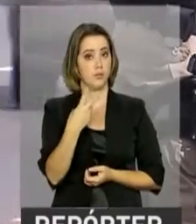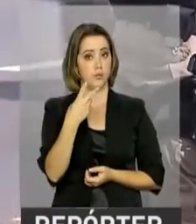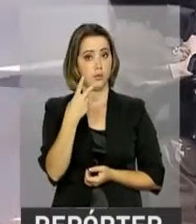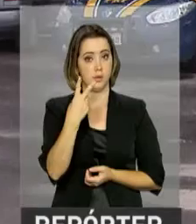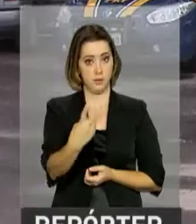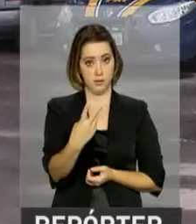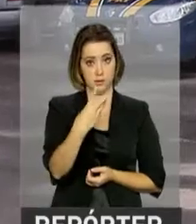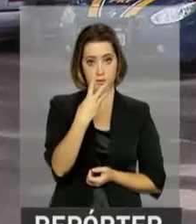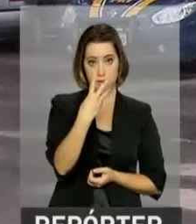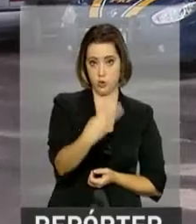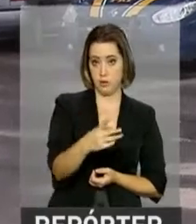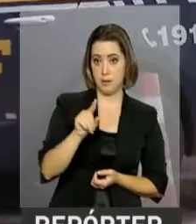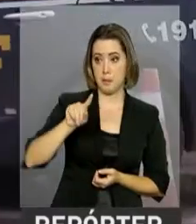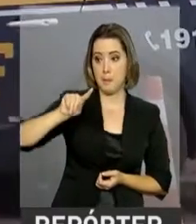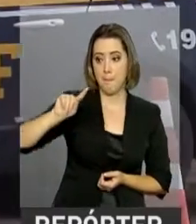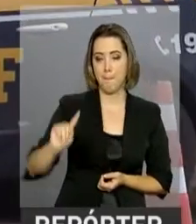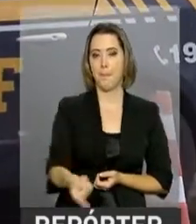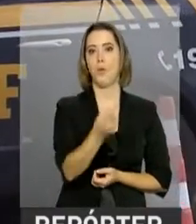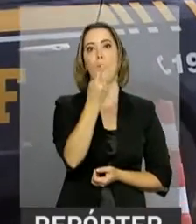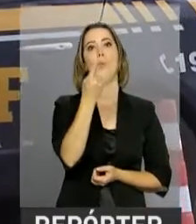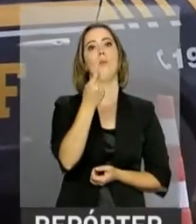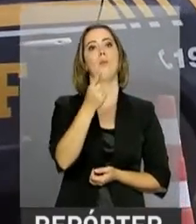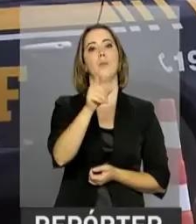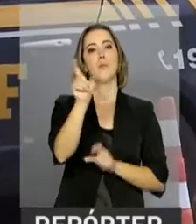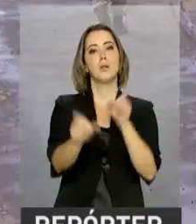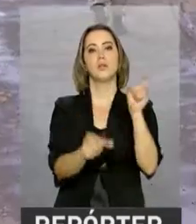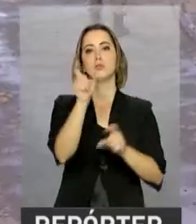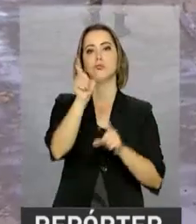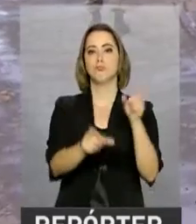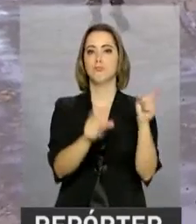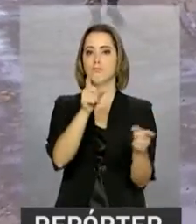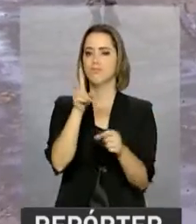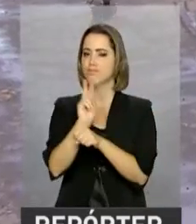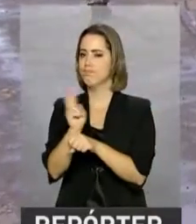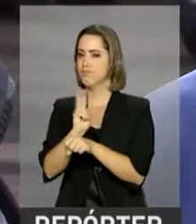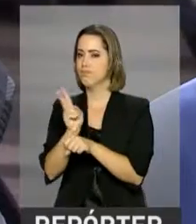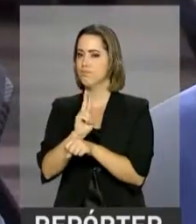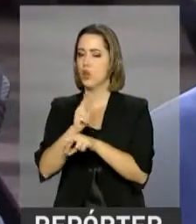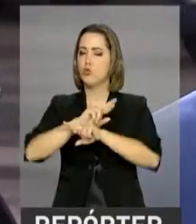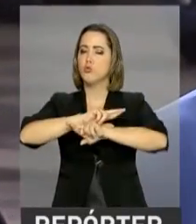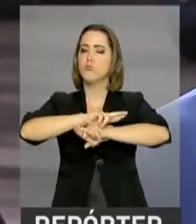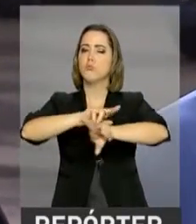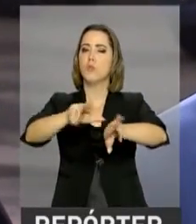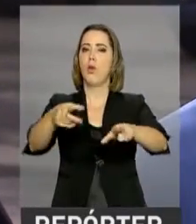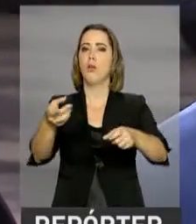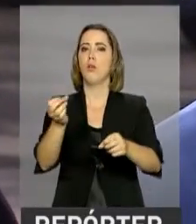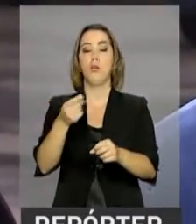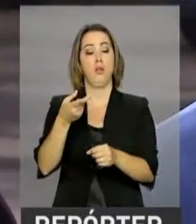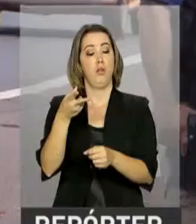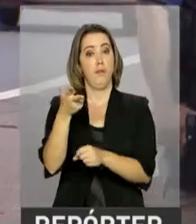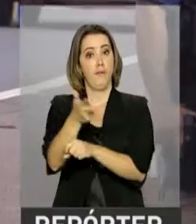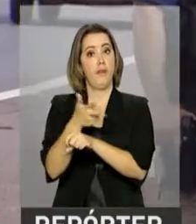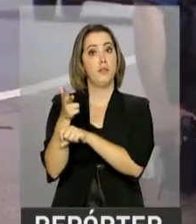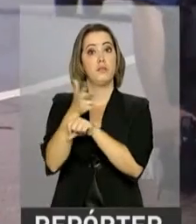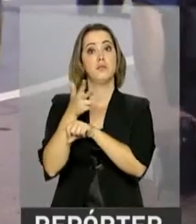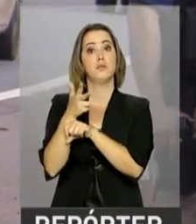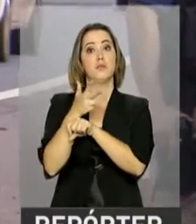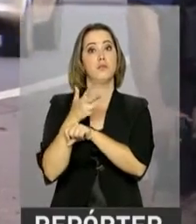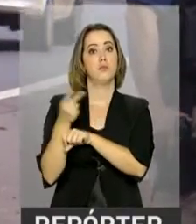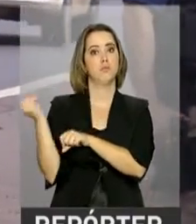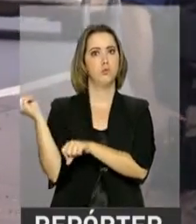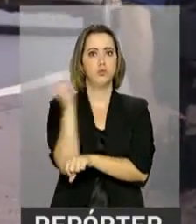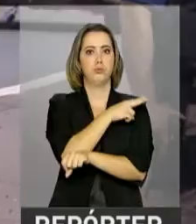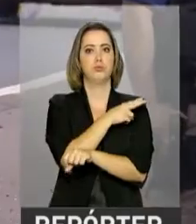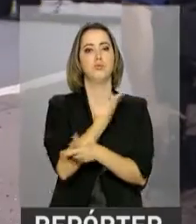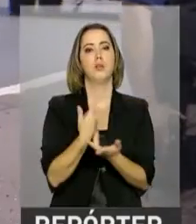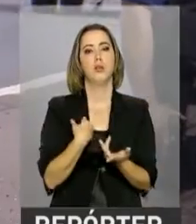fiscalizadas mil e 200 viaturas da polícia rodoviária federal duzentos radares e 1.600 bafômetro esses são alguns dos